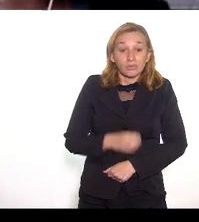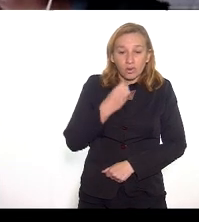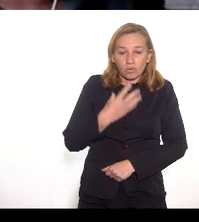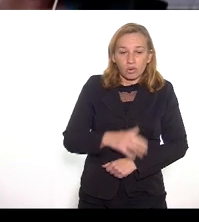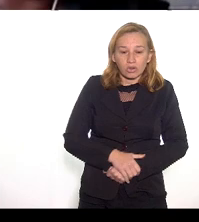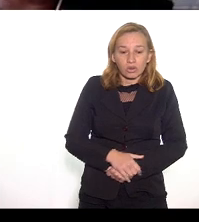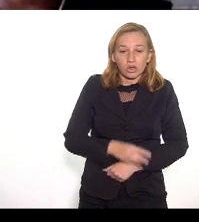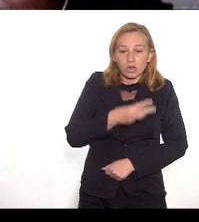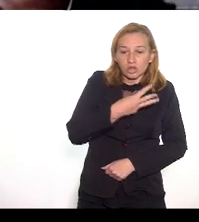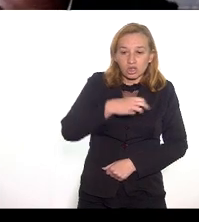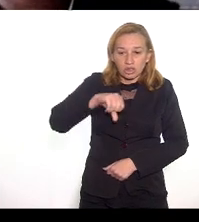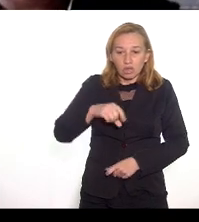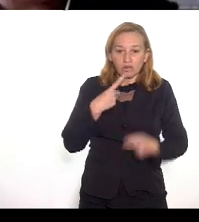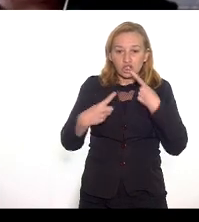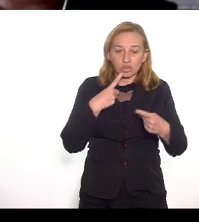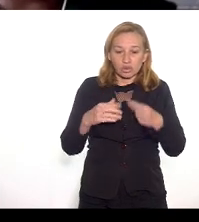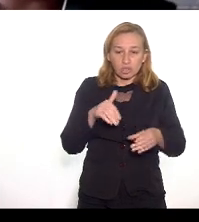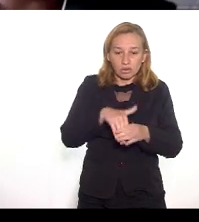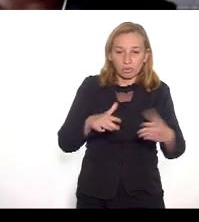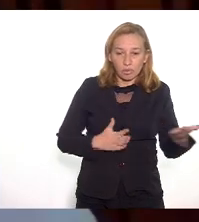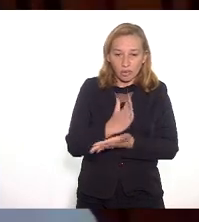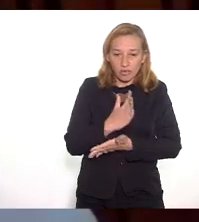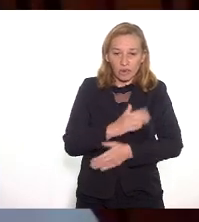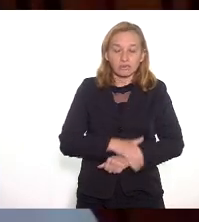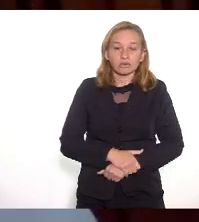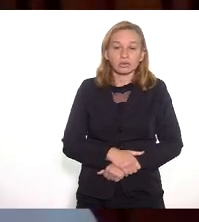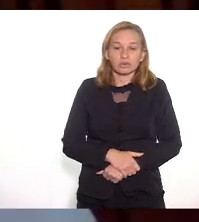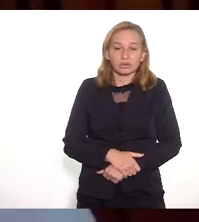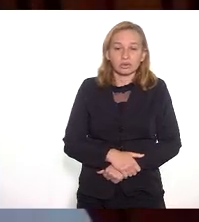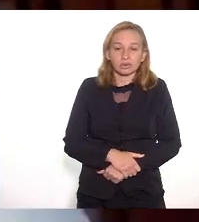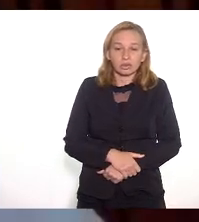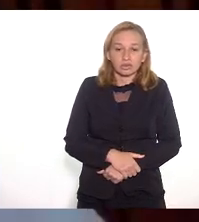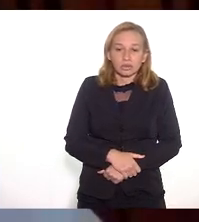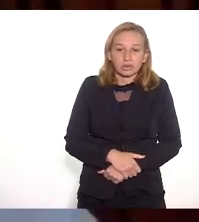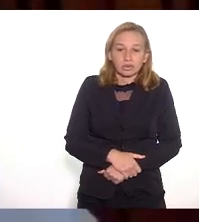O 39 em discussão e votação aprovado.